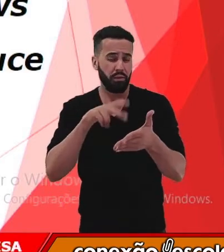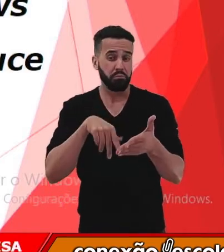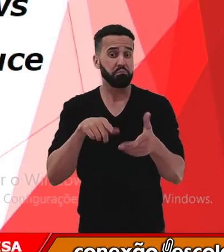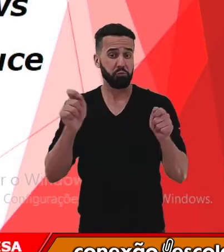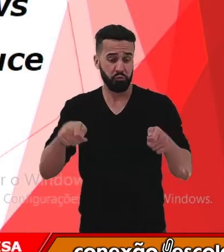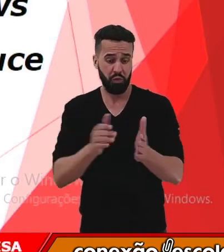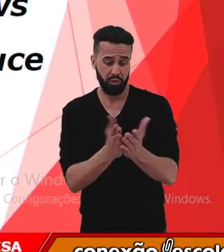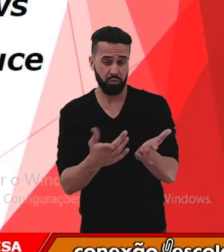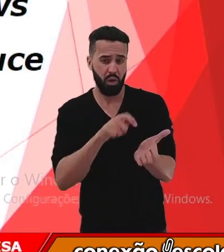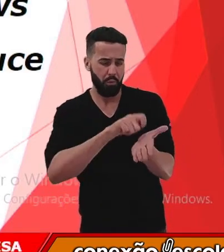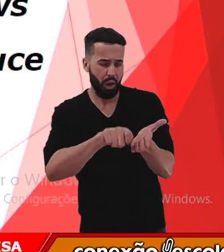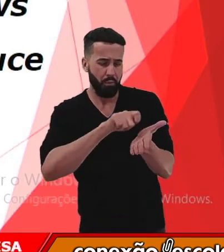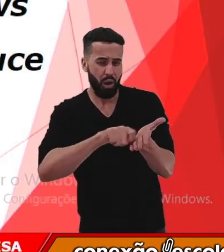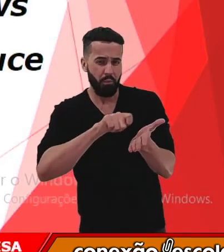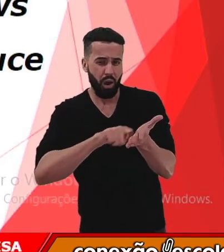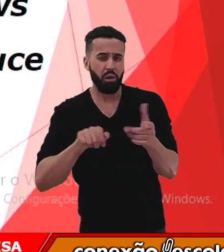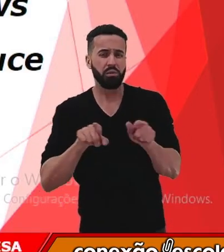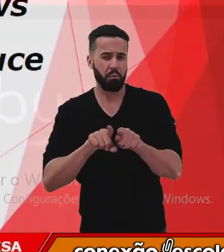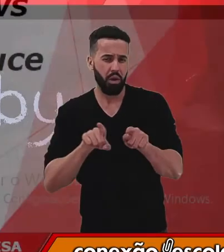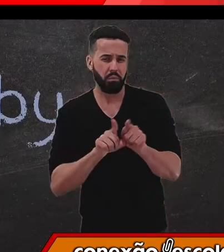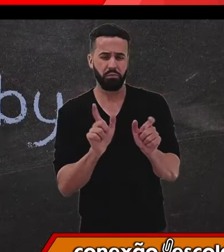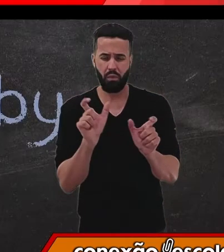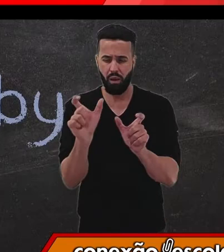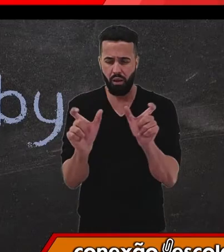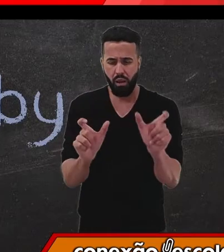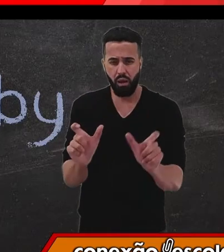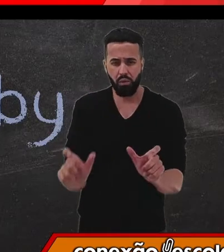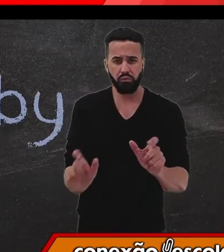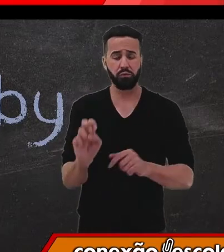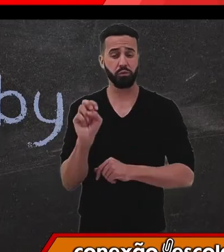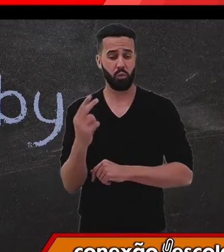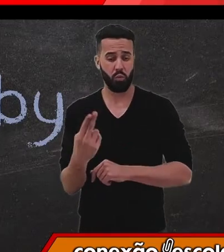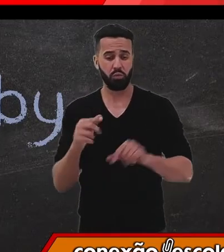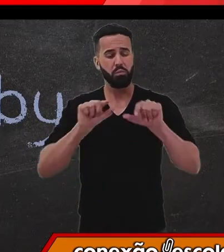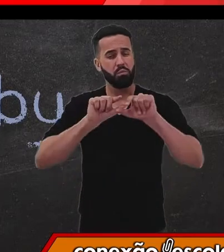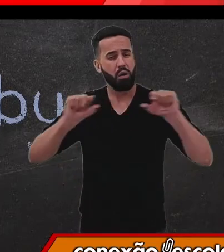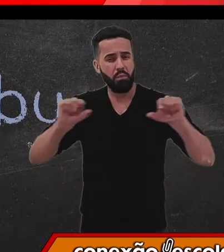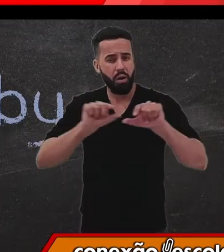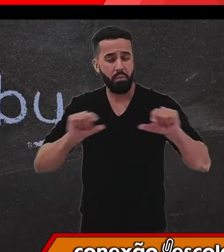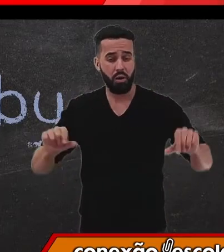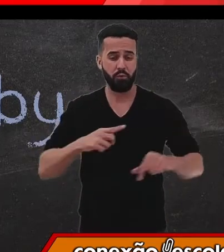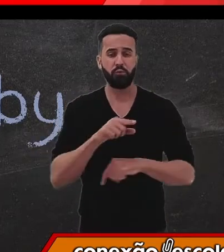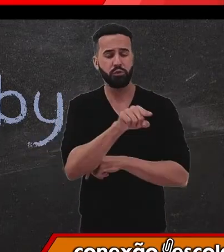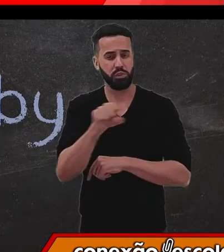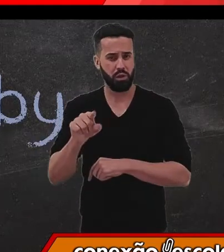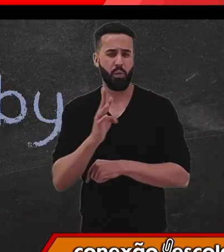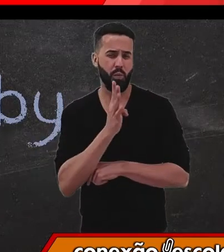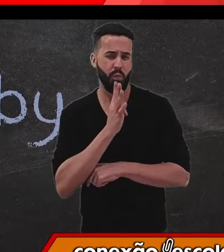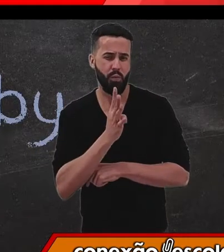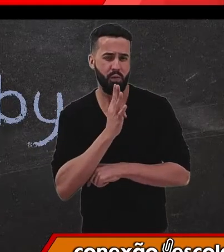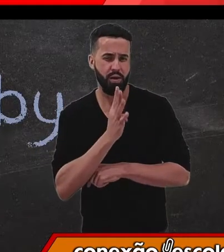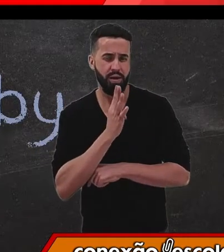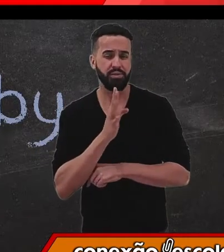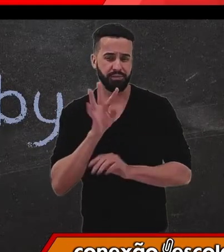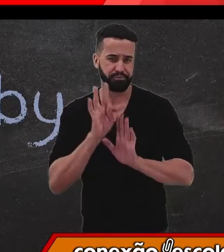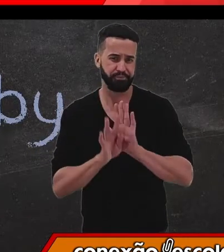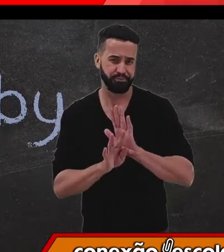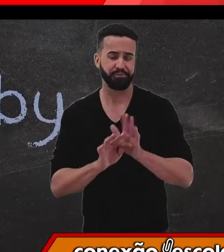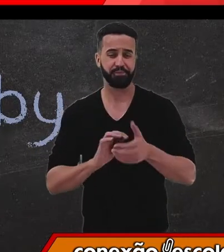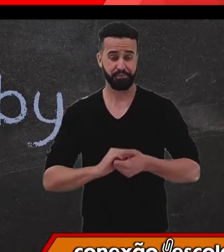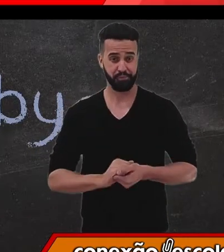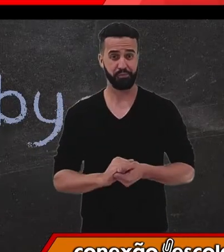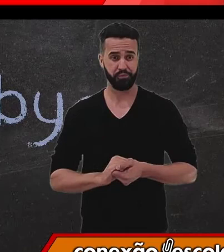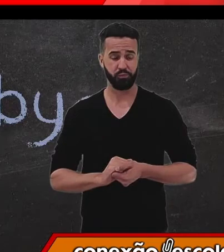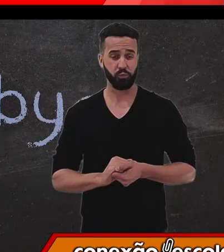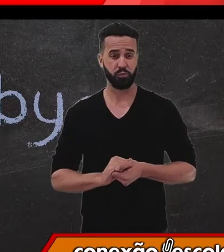caderno rapidinho algumas palavras ou algumas expressões que você conheça desse texto, né? Se